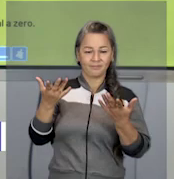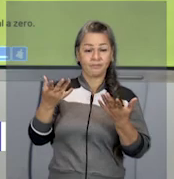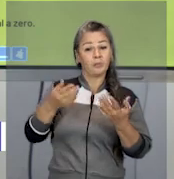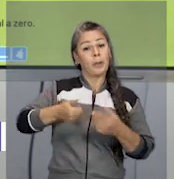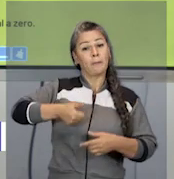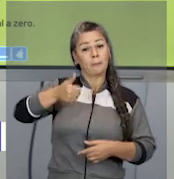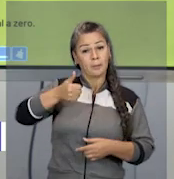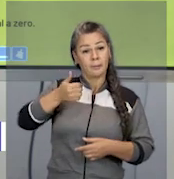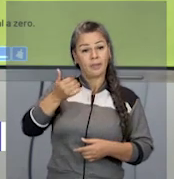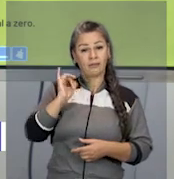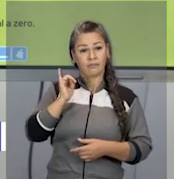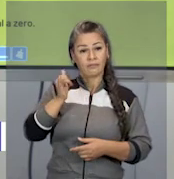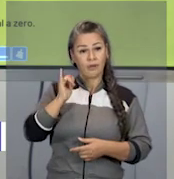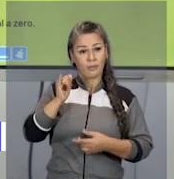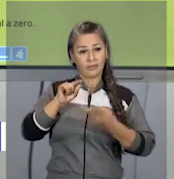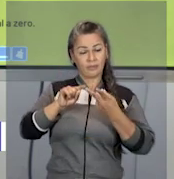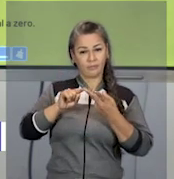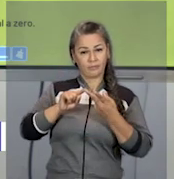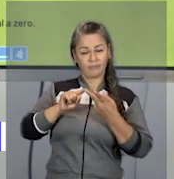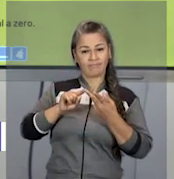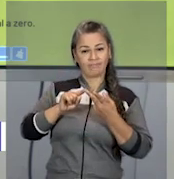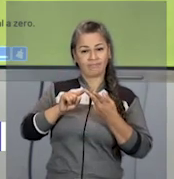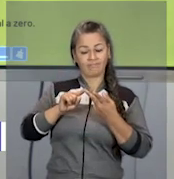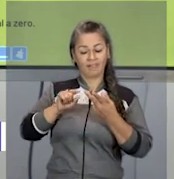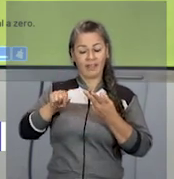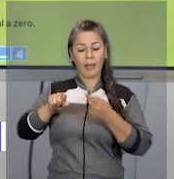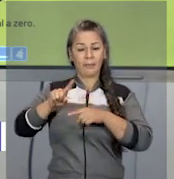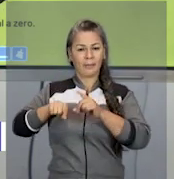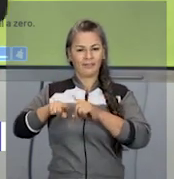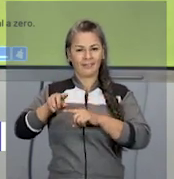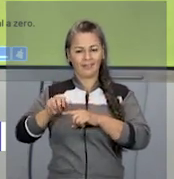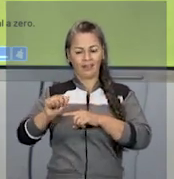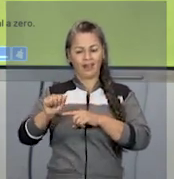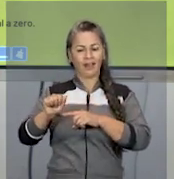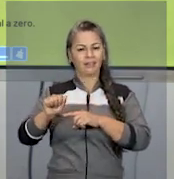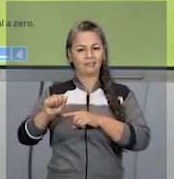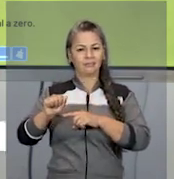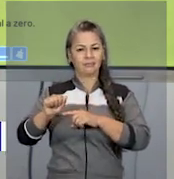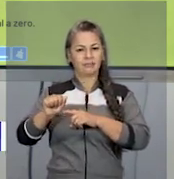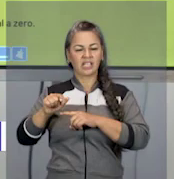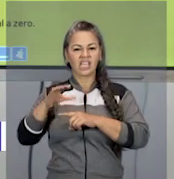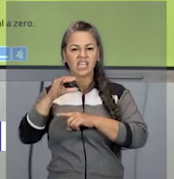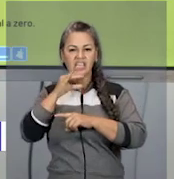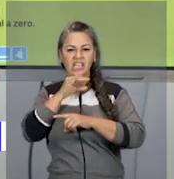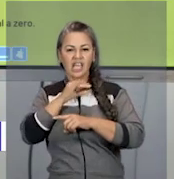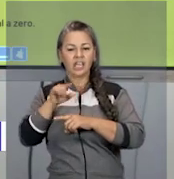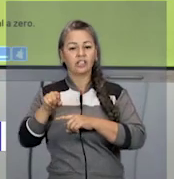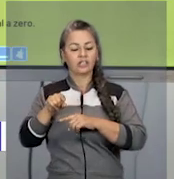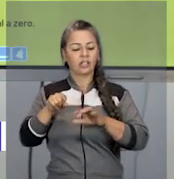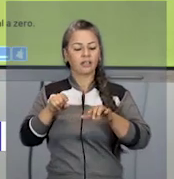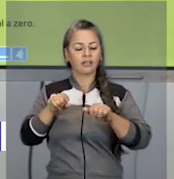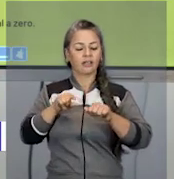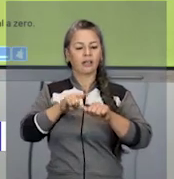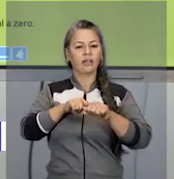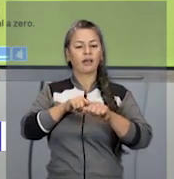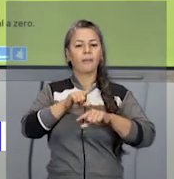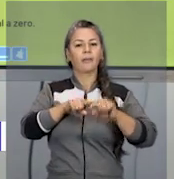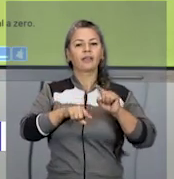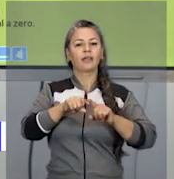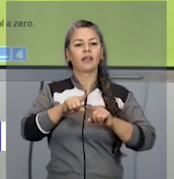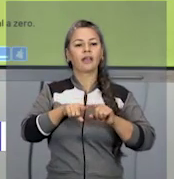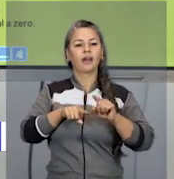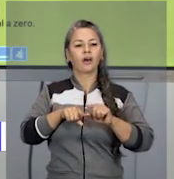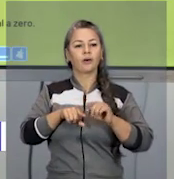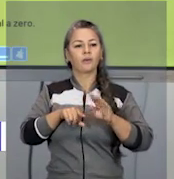segunda é que ele vai sempre passar do corpo quente para o corpo frio. Por que que isso vai acontecer? Porque